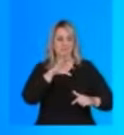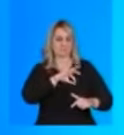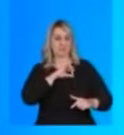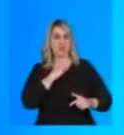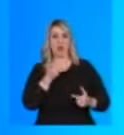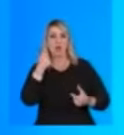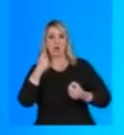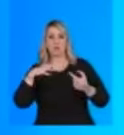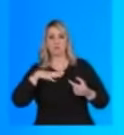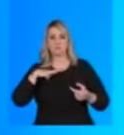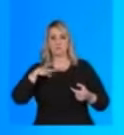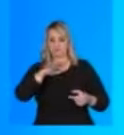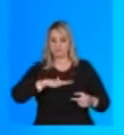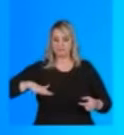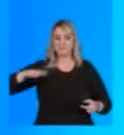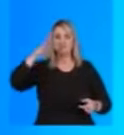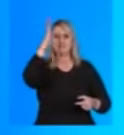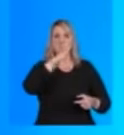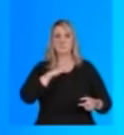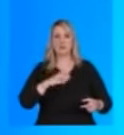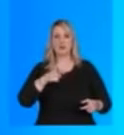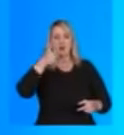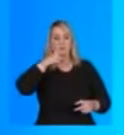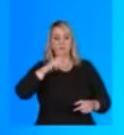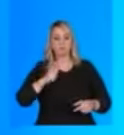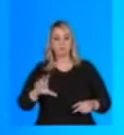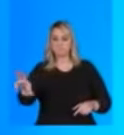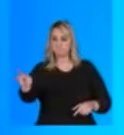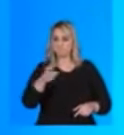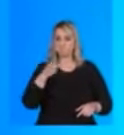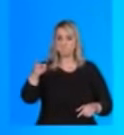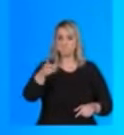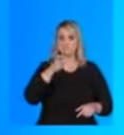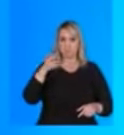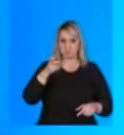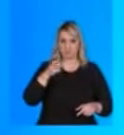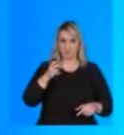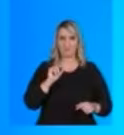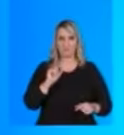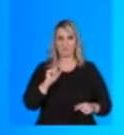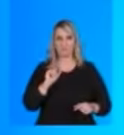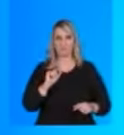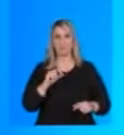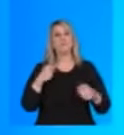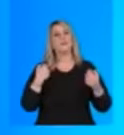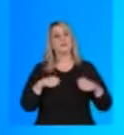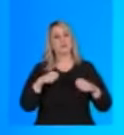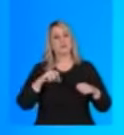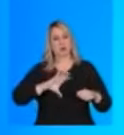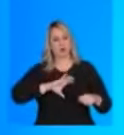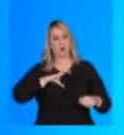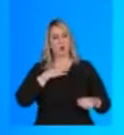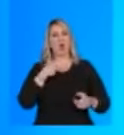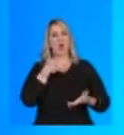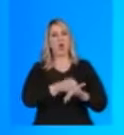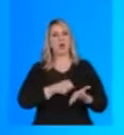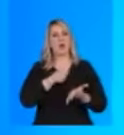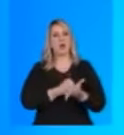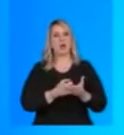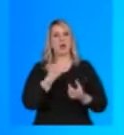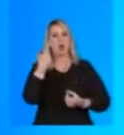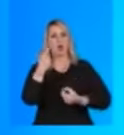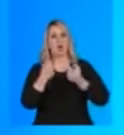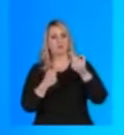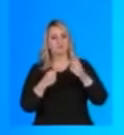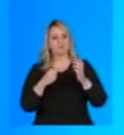Brasil aumentaram a sua arrecadação com coleta seletiva e reciclagem mas para isso precisa ter coragem de enfrentar alguns cartéis